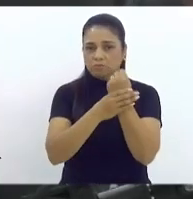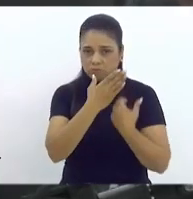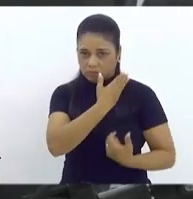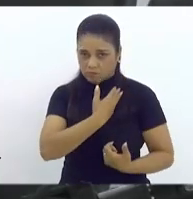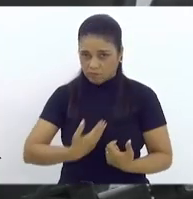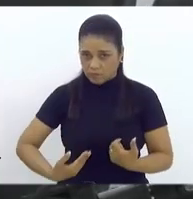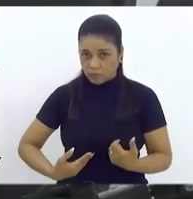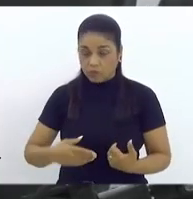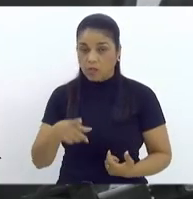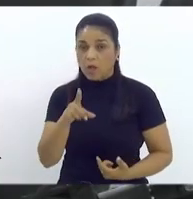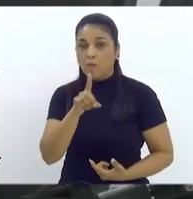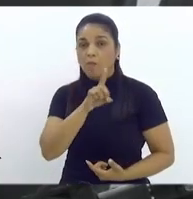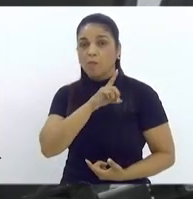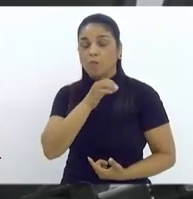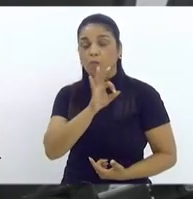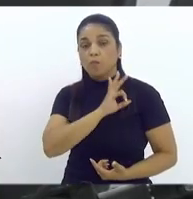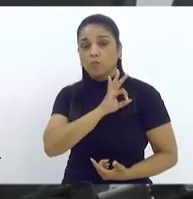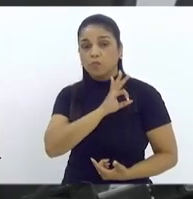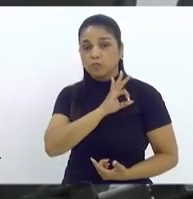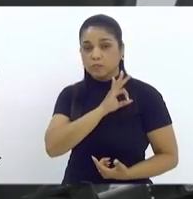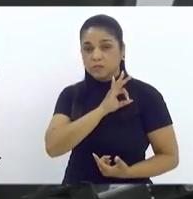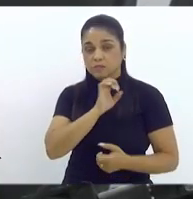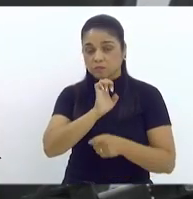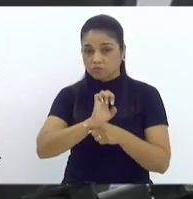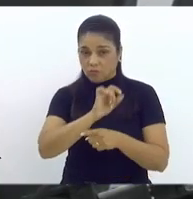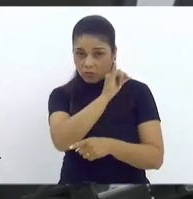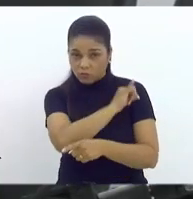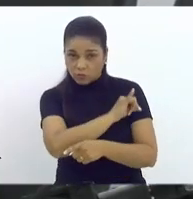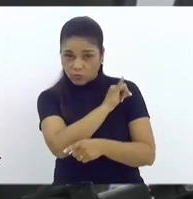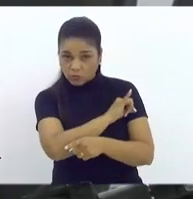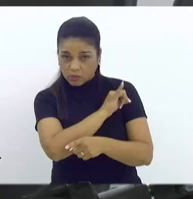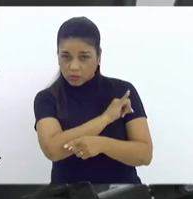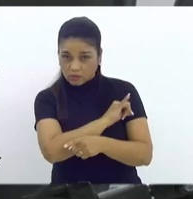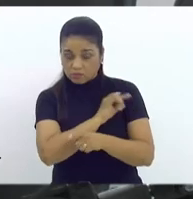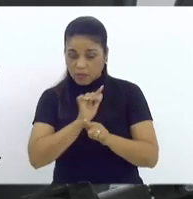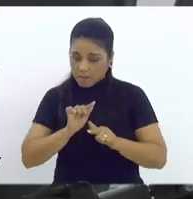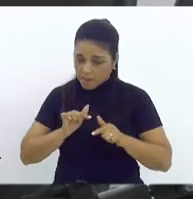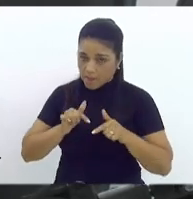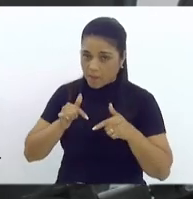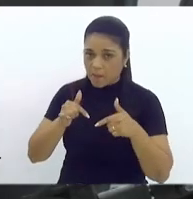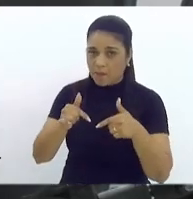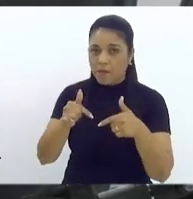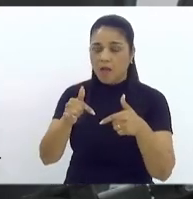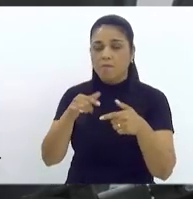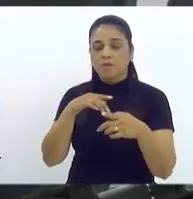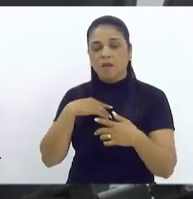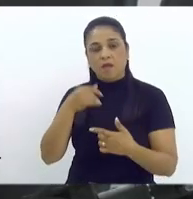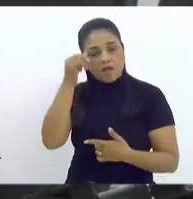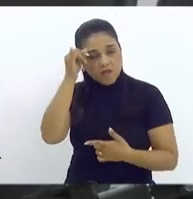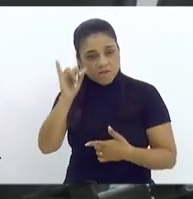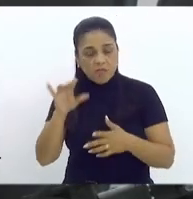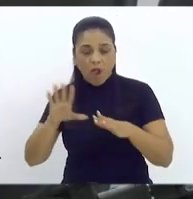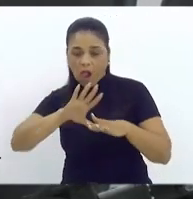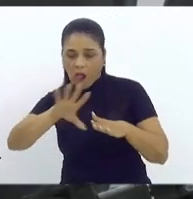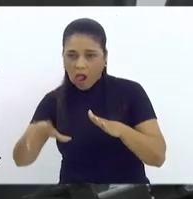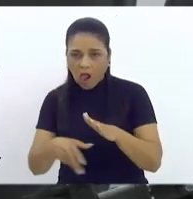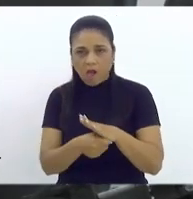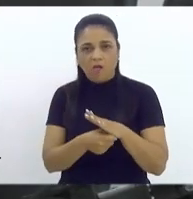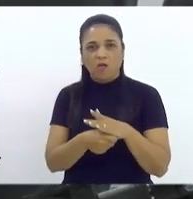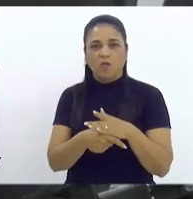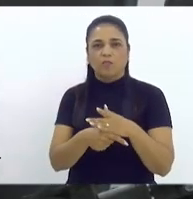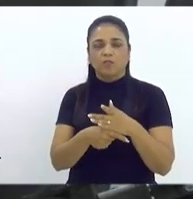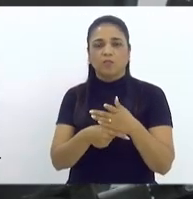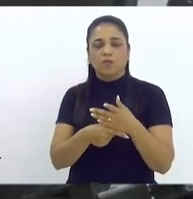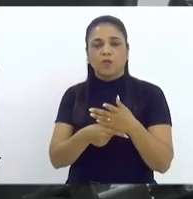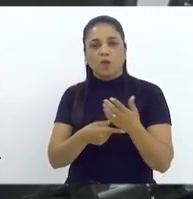com a Polícia Civil do Estado do Rio de Janeiro, se tem sido intensificado essas operações para coibir eventuais furtos na rede e outros tipos